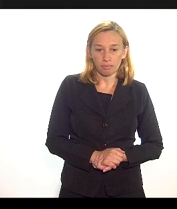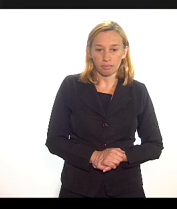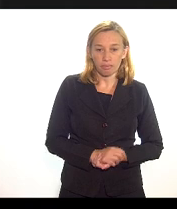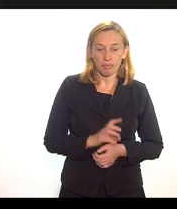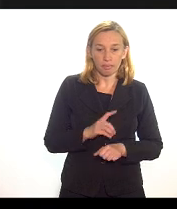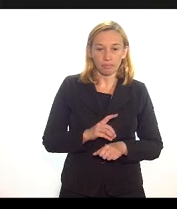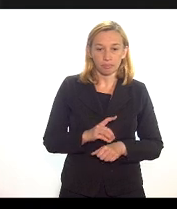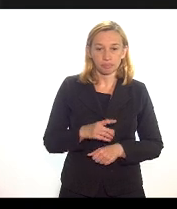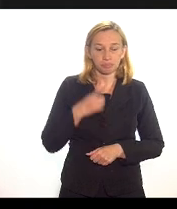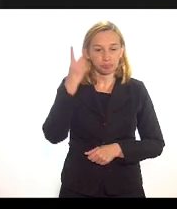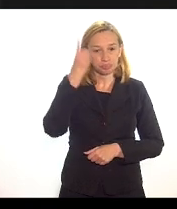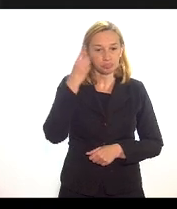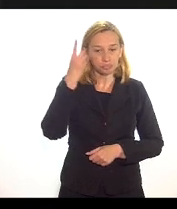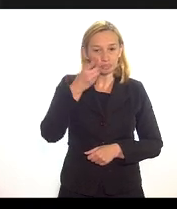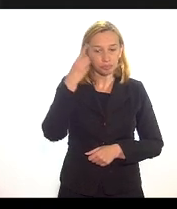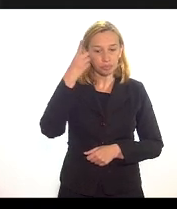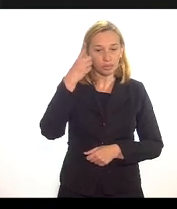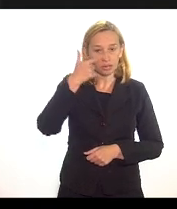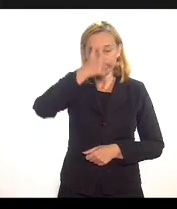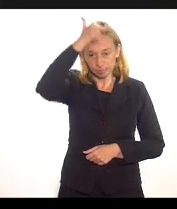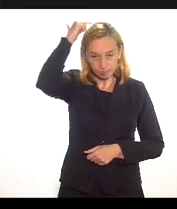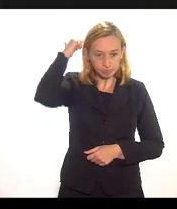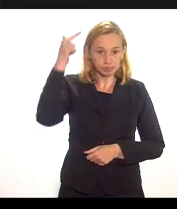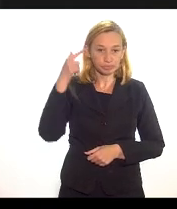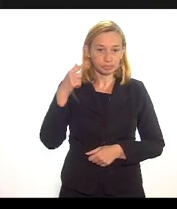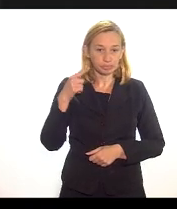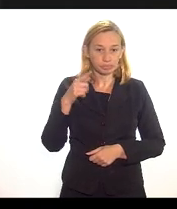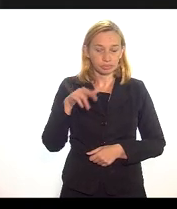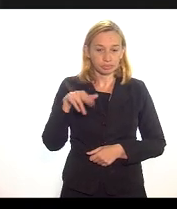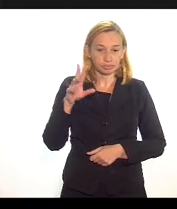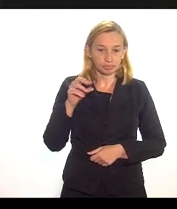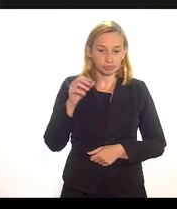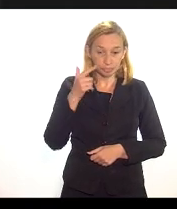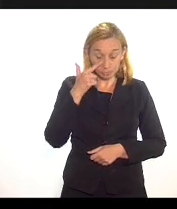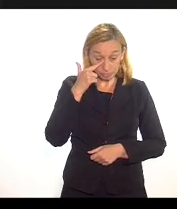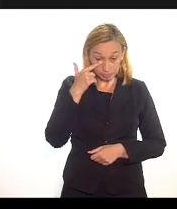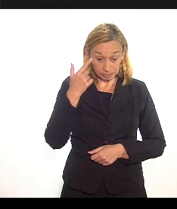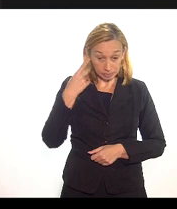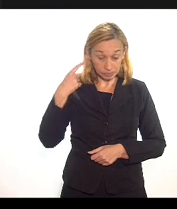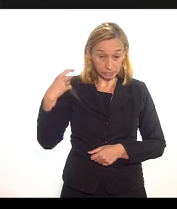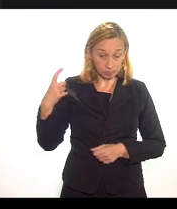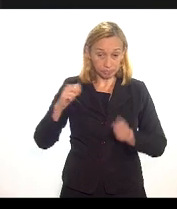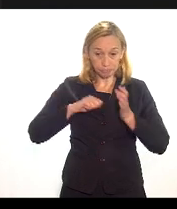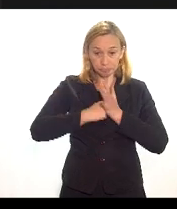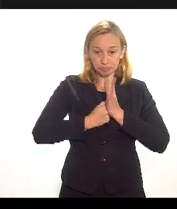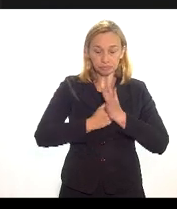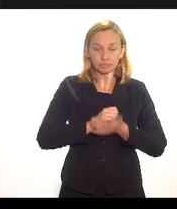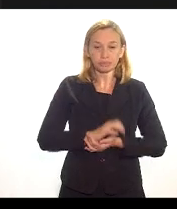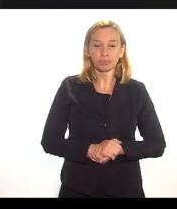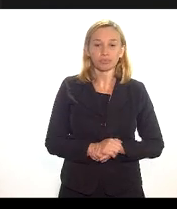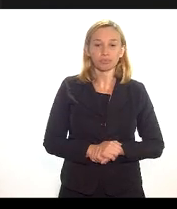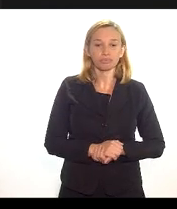Deputado Luiz Paulo, está mudo? O senhor está no mudo. Está fechado o teu som, Noel.